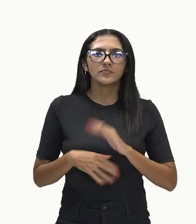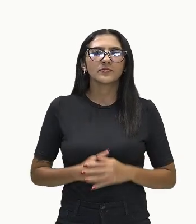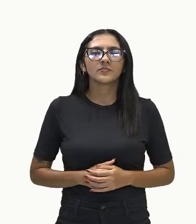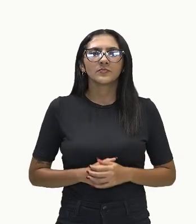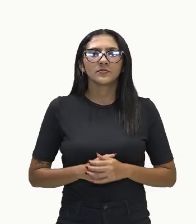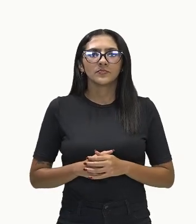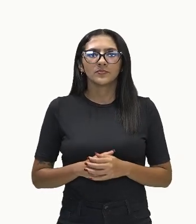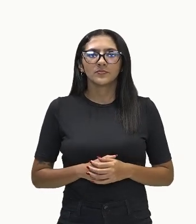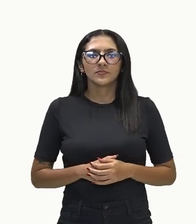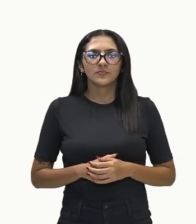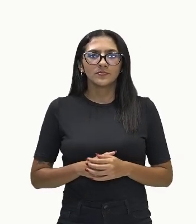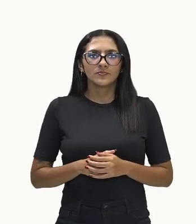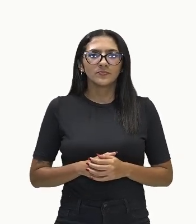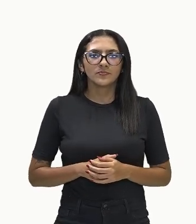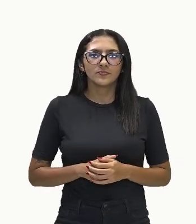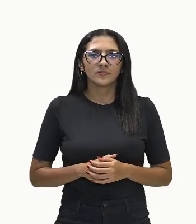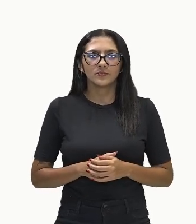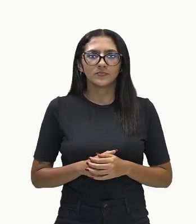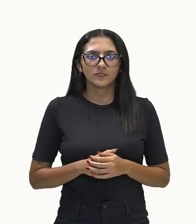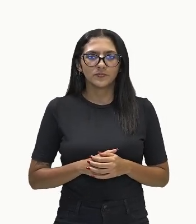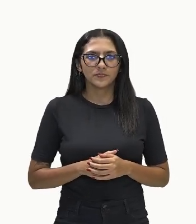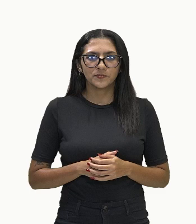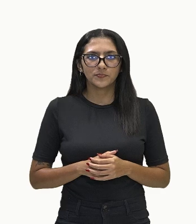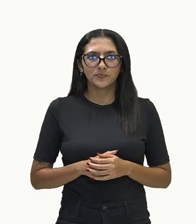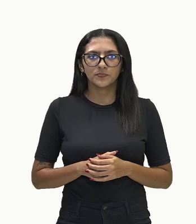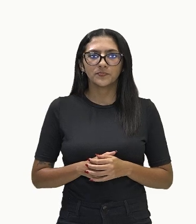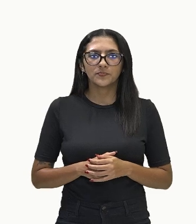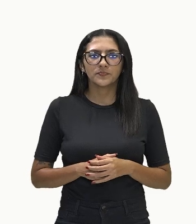Então, nesse